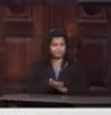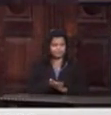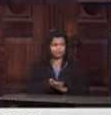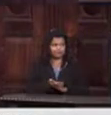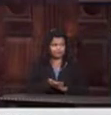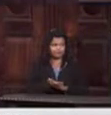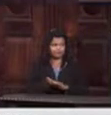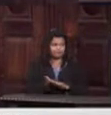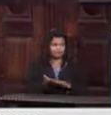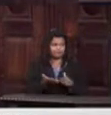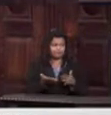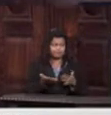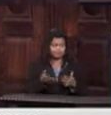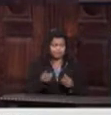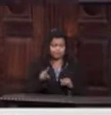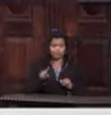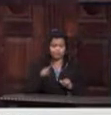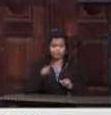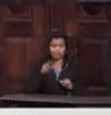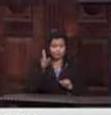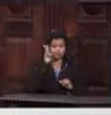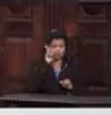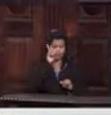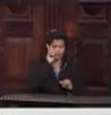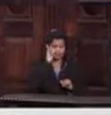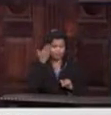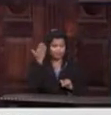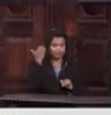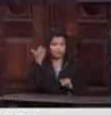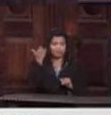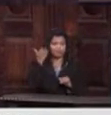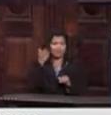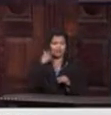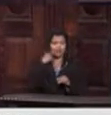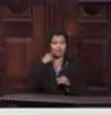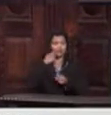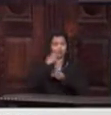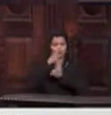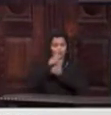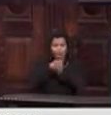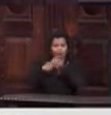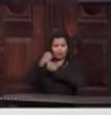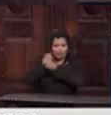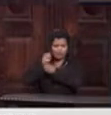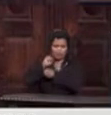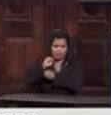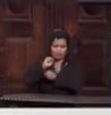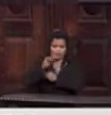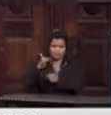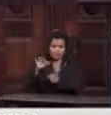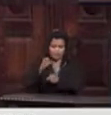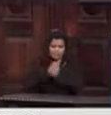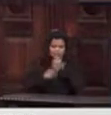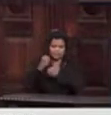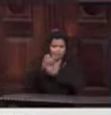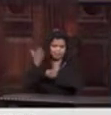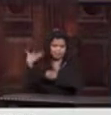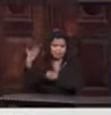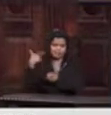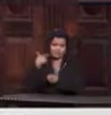E nós dizíamos isso há 8, 10 anos atrás, quando foram instaladas UPPs.